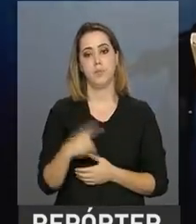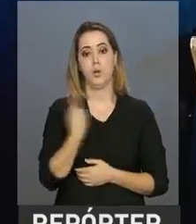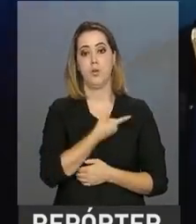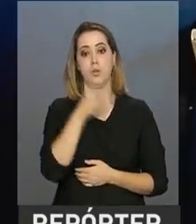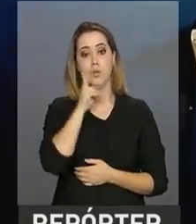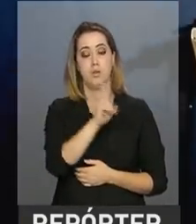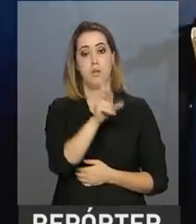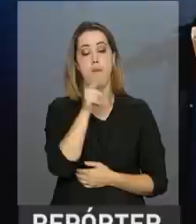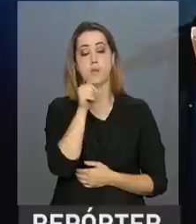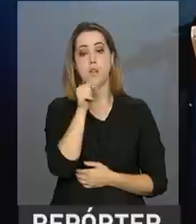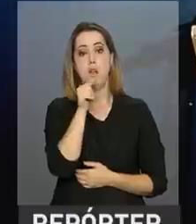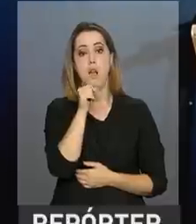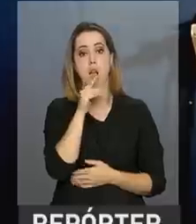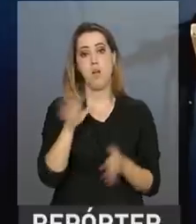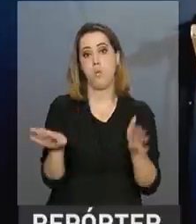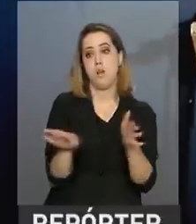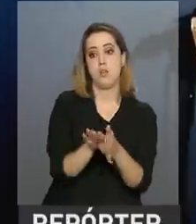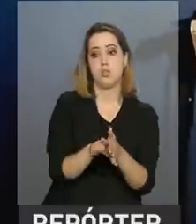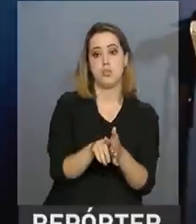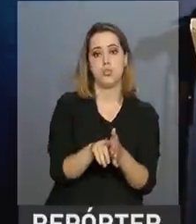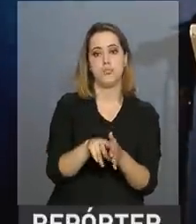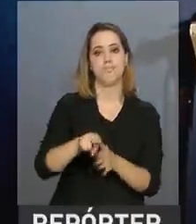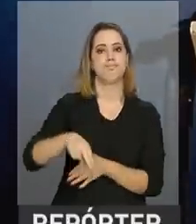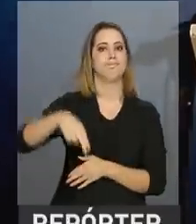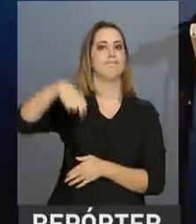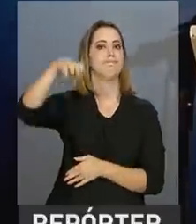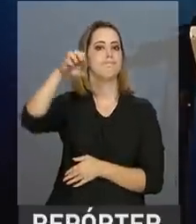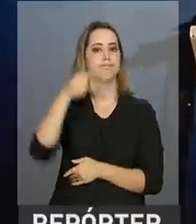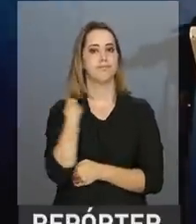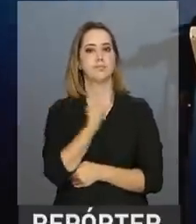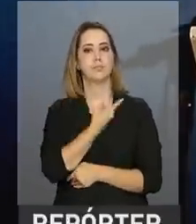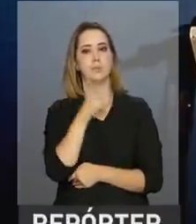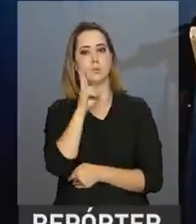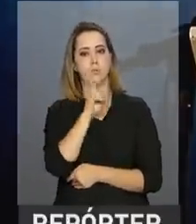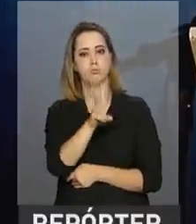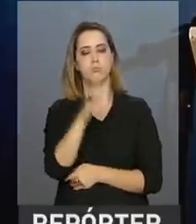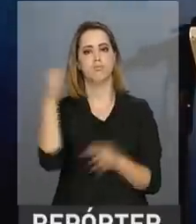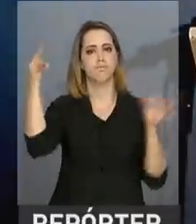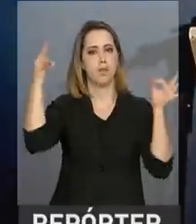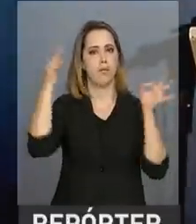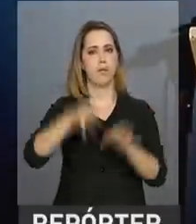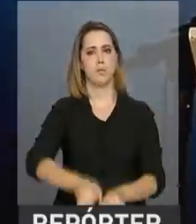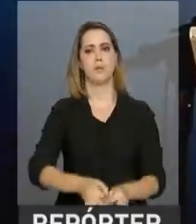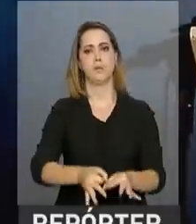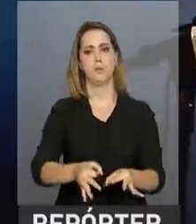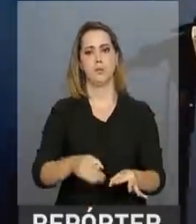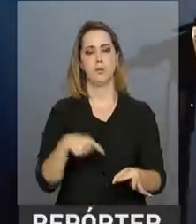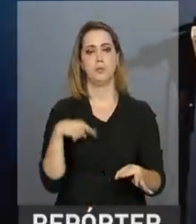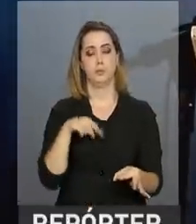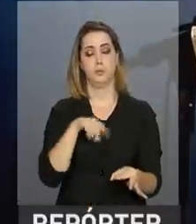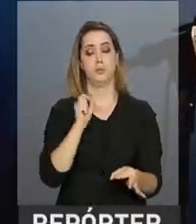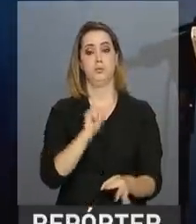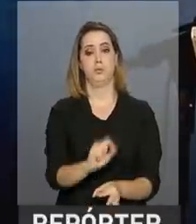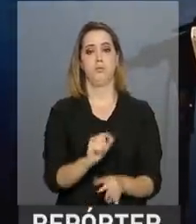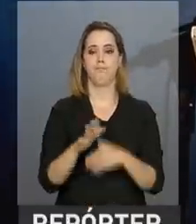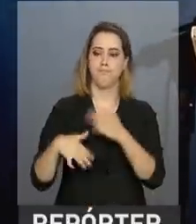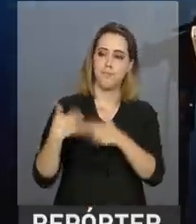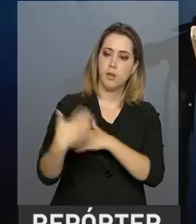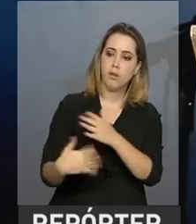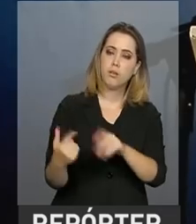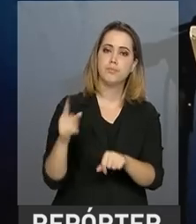água percorrendo as áreas do Nordeste, nós logo temos a mais absoluta convicção de que, ao longo do